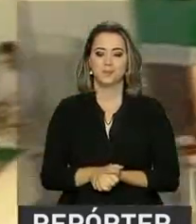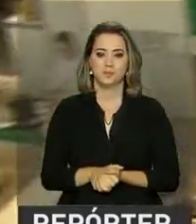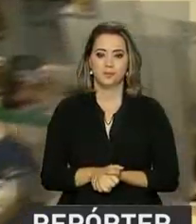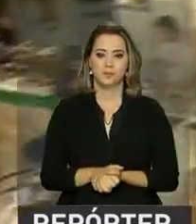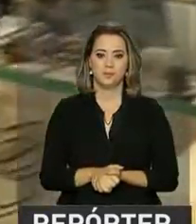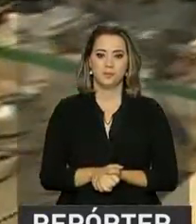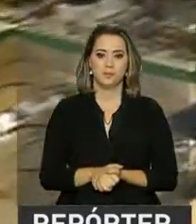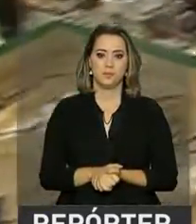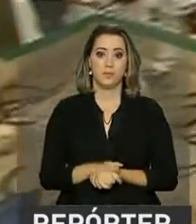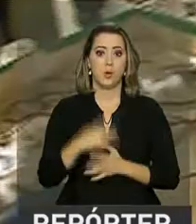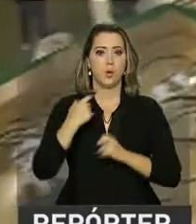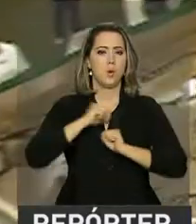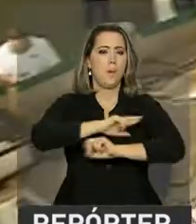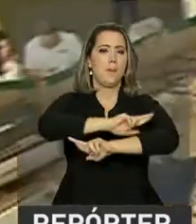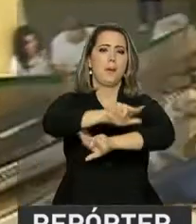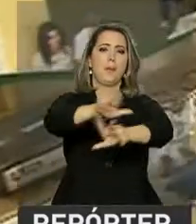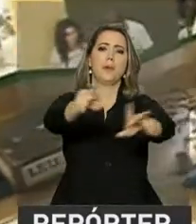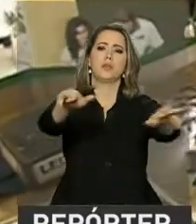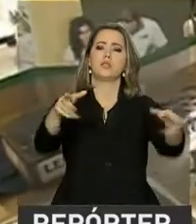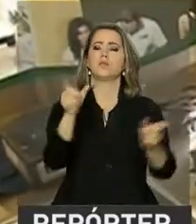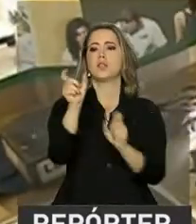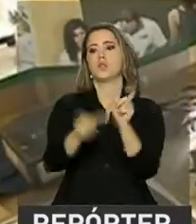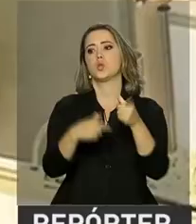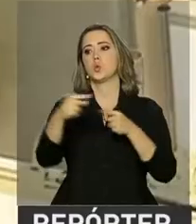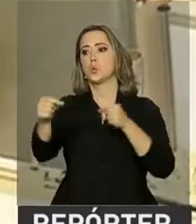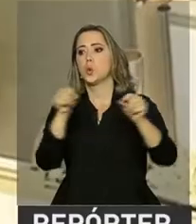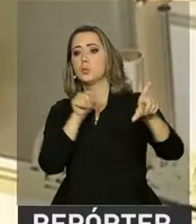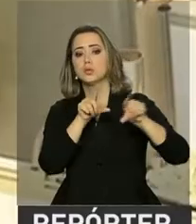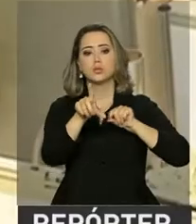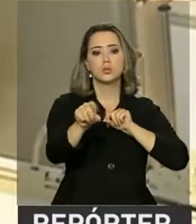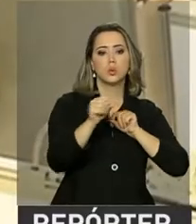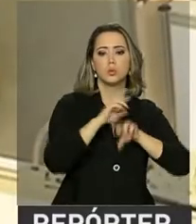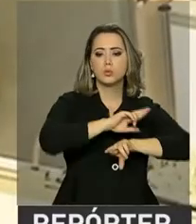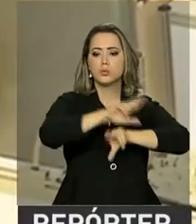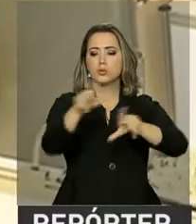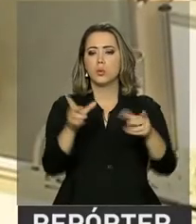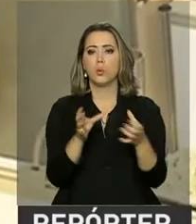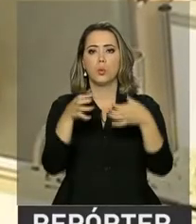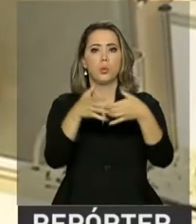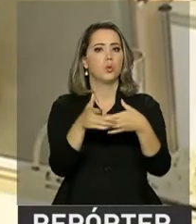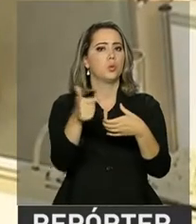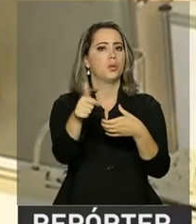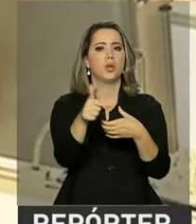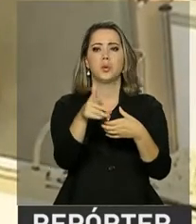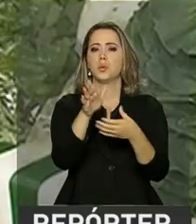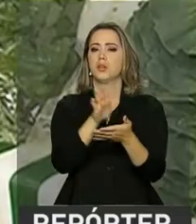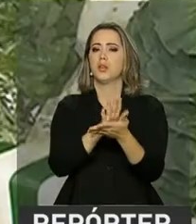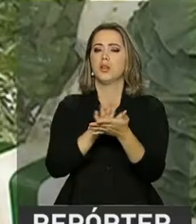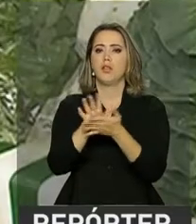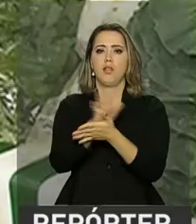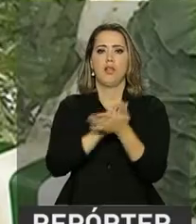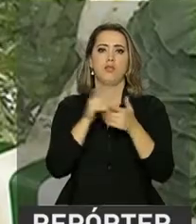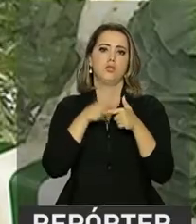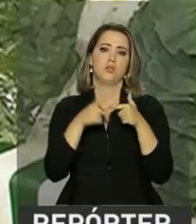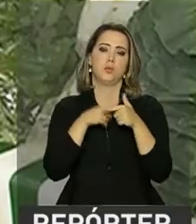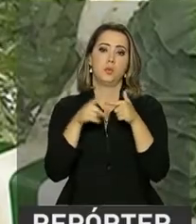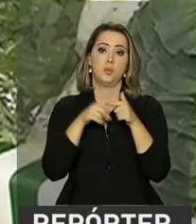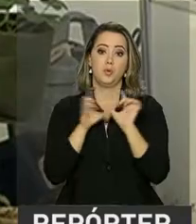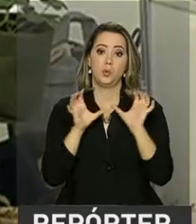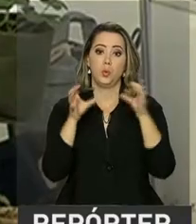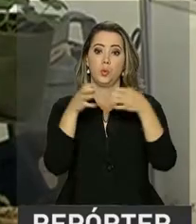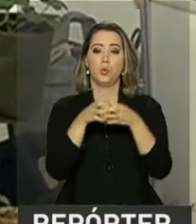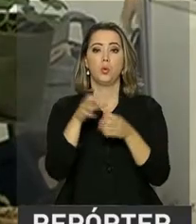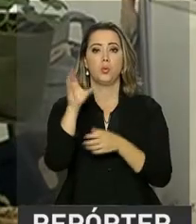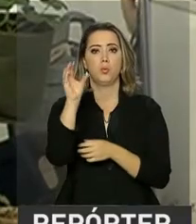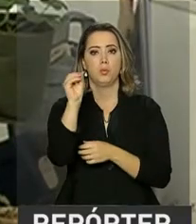Uma babel de opções, marcas e itens. Tudo de um segmento que não conhece os efeitos da crise, o de produtos orgânicos.